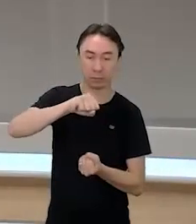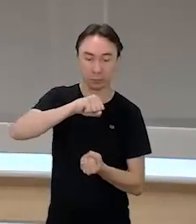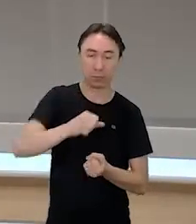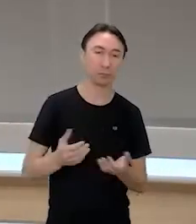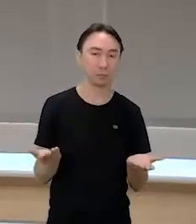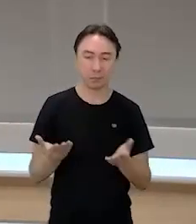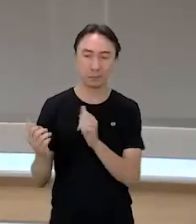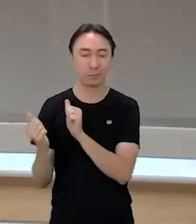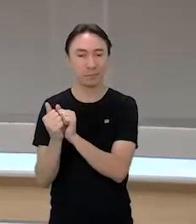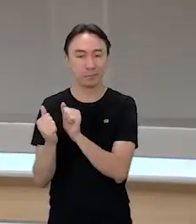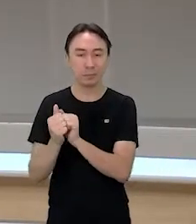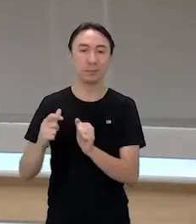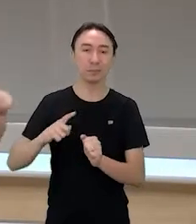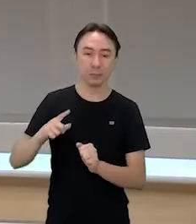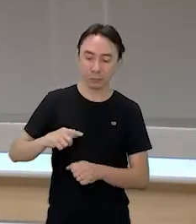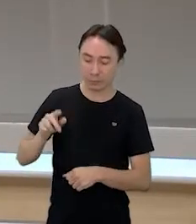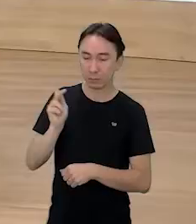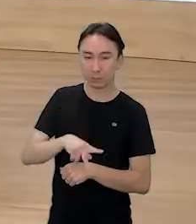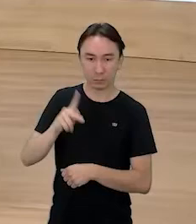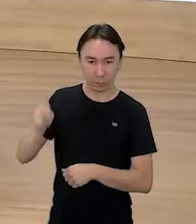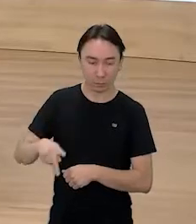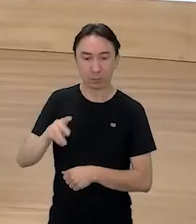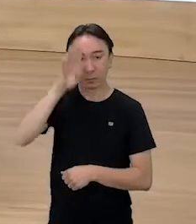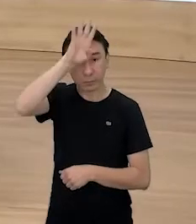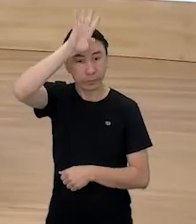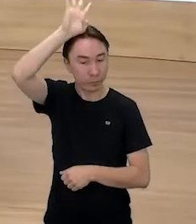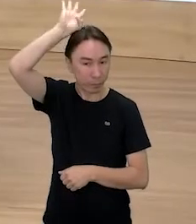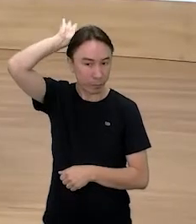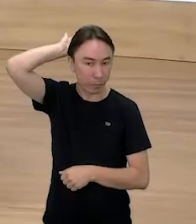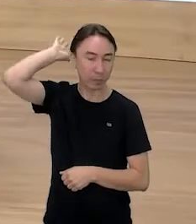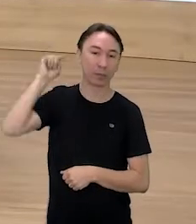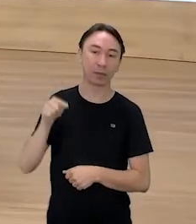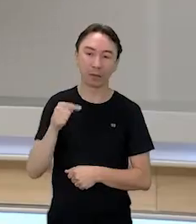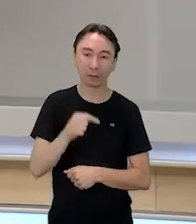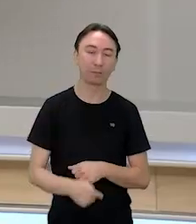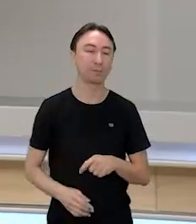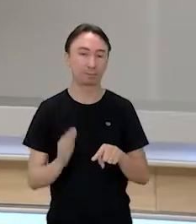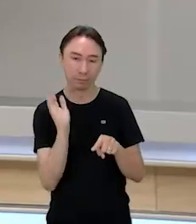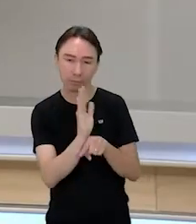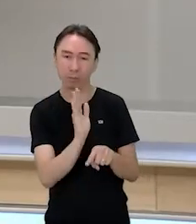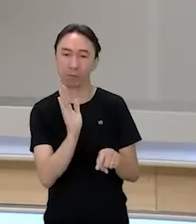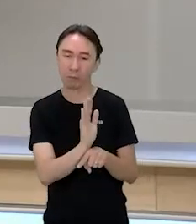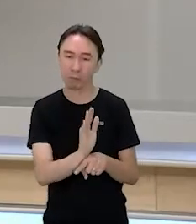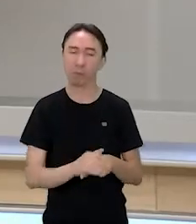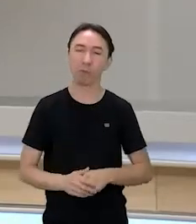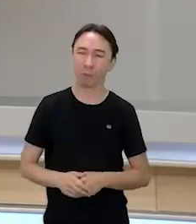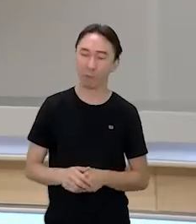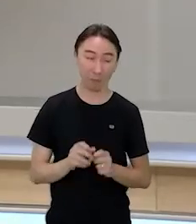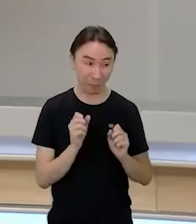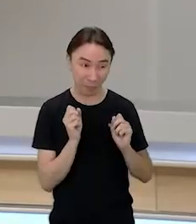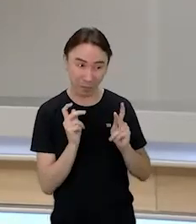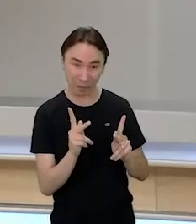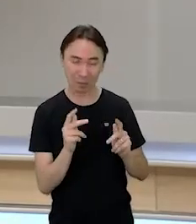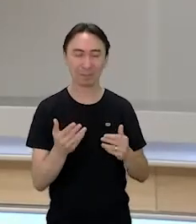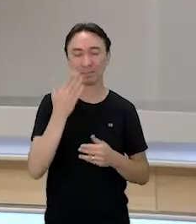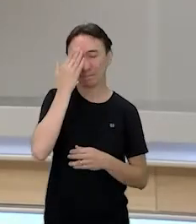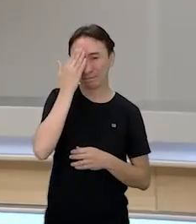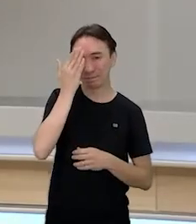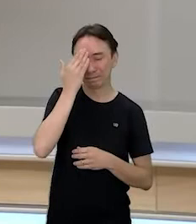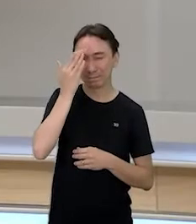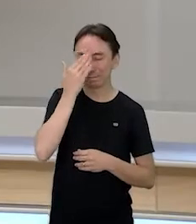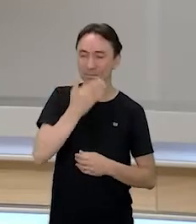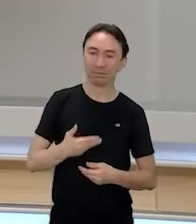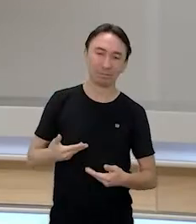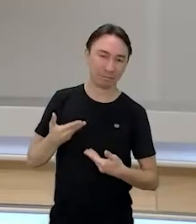partilhando aqui com a gente a desenvoltura da nossa aula. Tudo bem, professor? Oi, Nancy, legal, obrigado pelo convite, estar aqui participando e